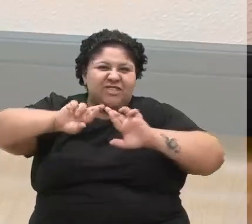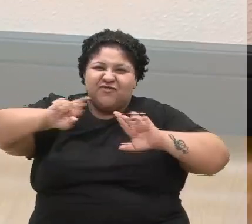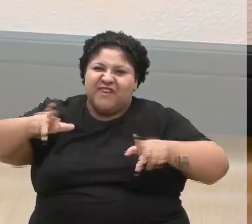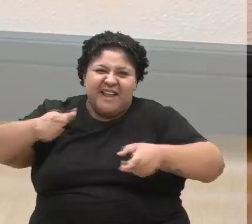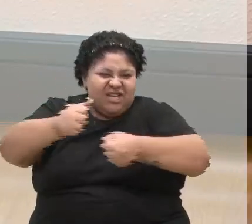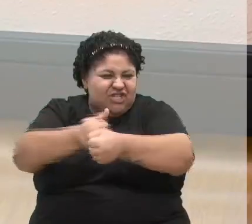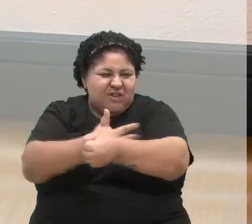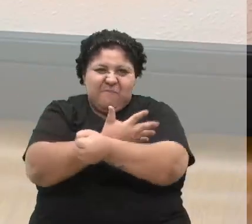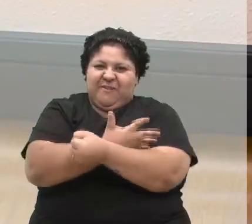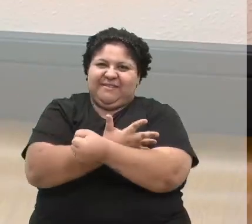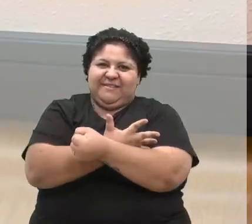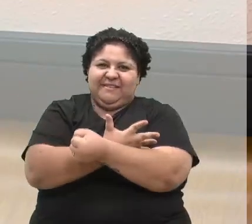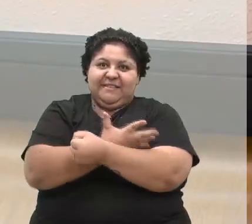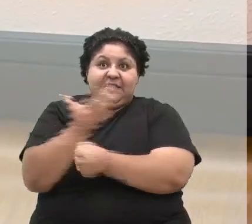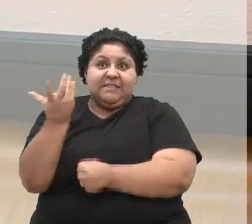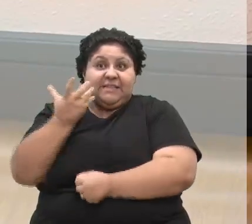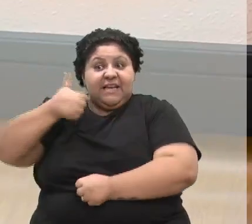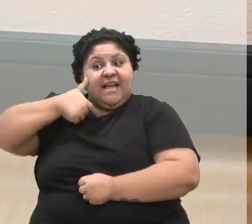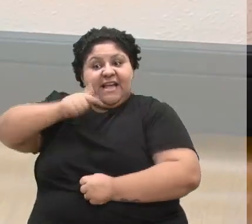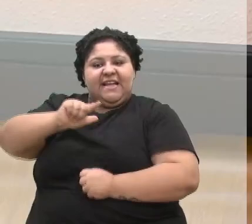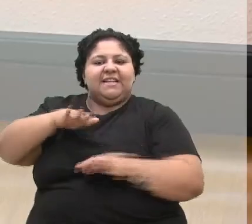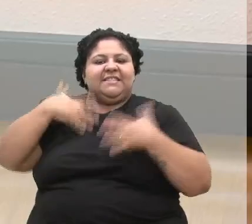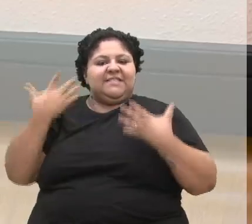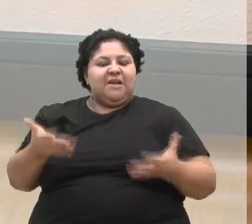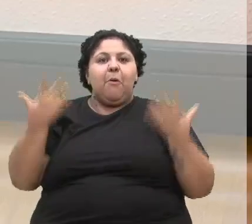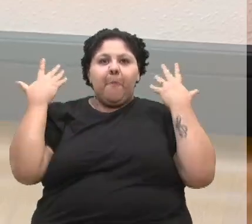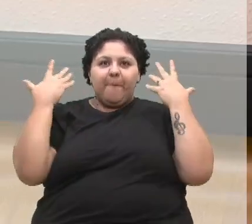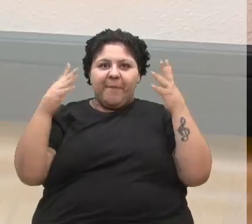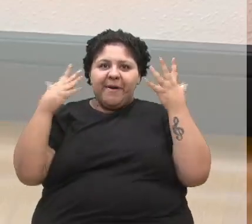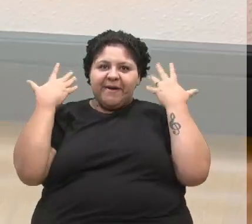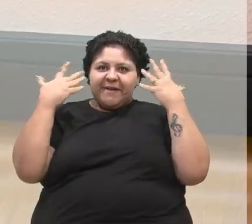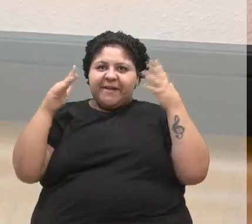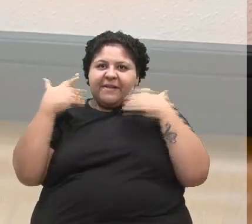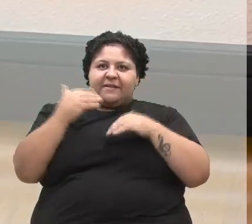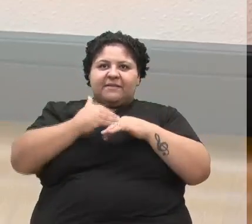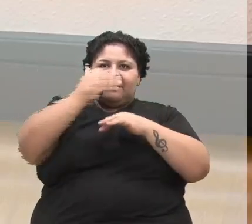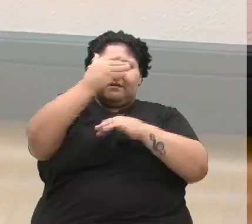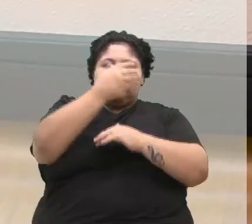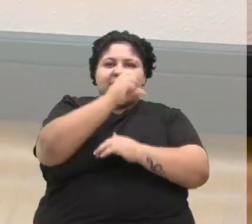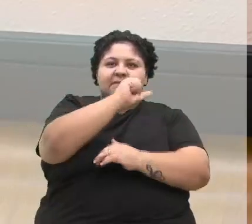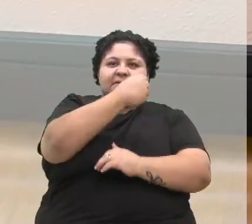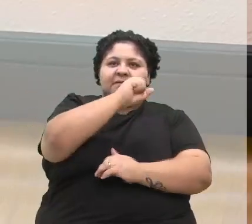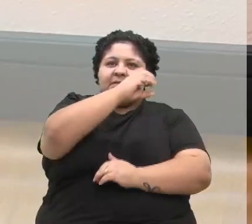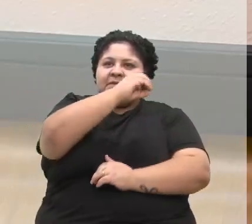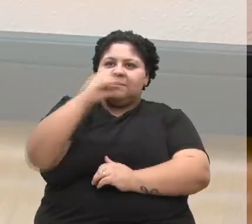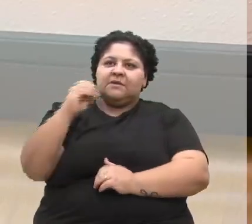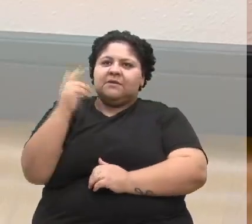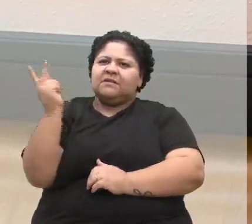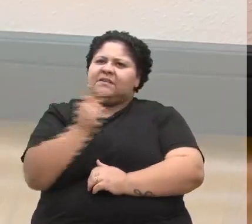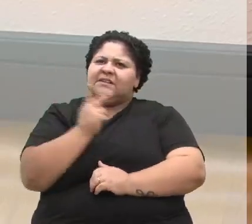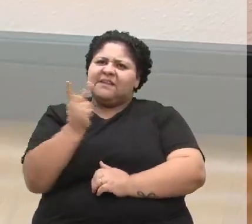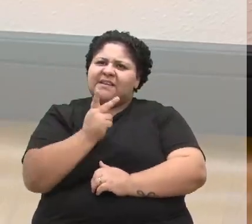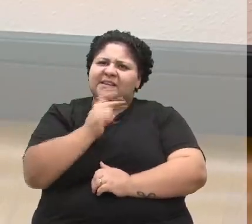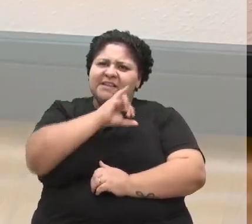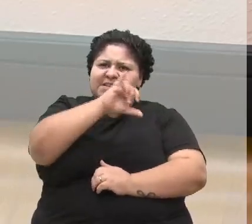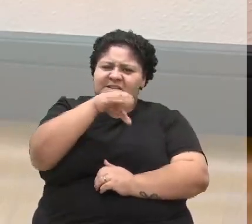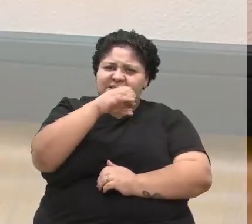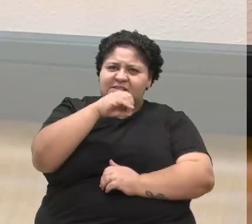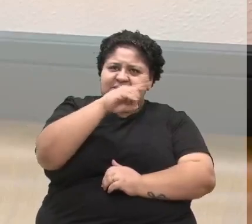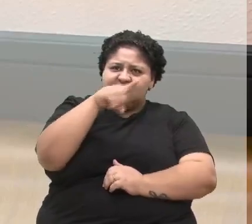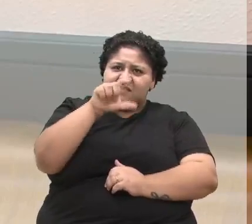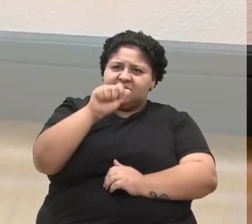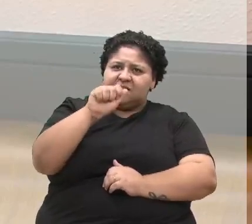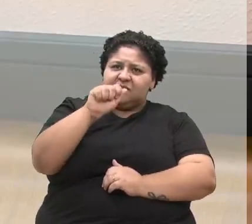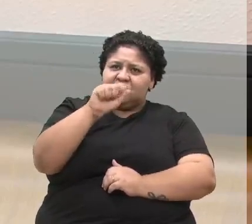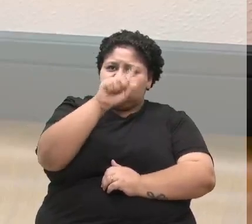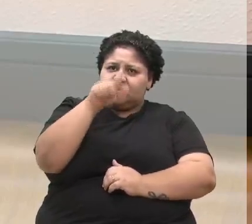e a mesma vontade de vencer. Então, parabéns a vocês, mais de 800 duplas. Olha, o Joãozinho Trindade, que é um amigo pessoal